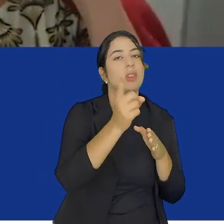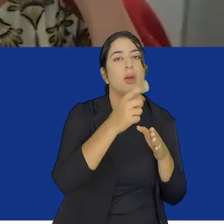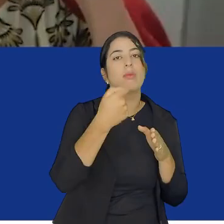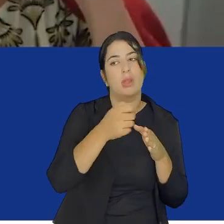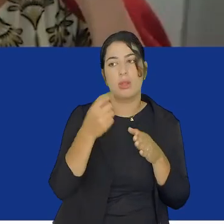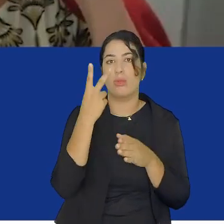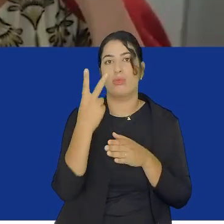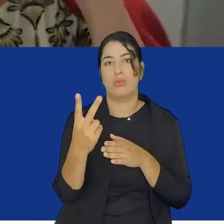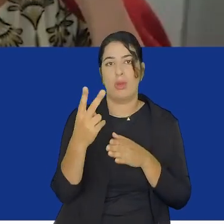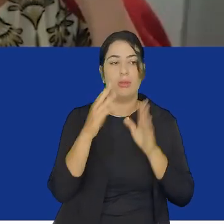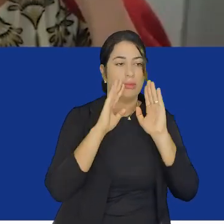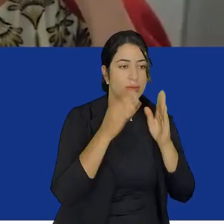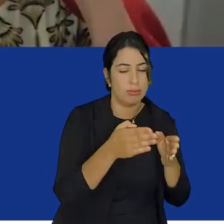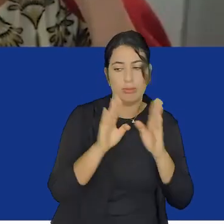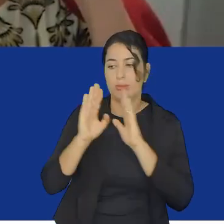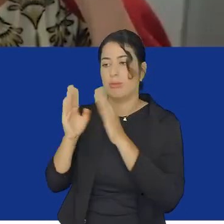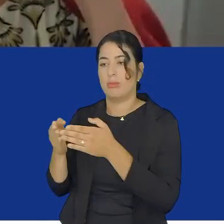aqui da justiça restaurativa. Eu não poderia olhar